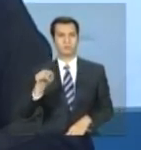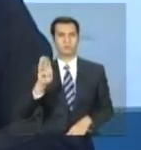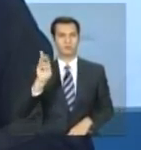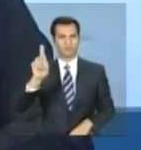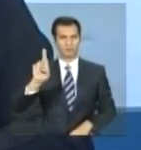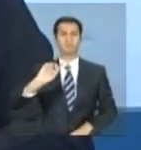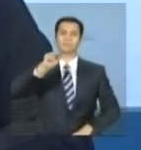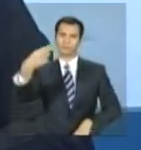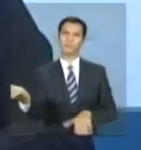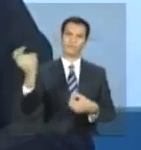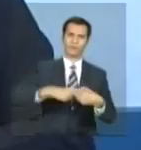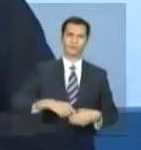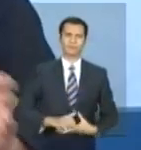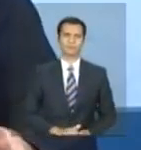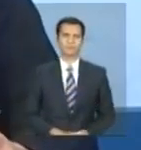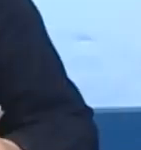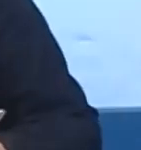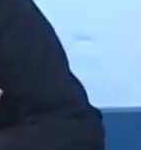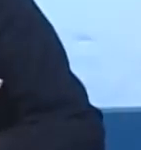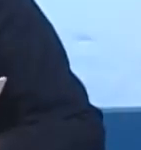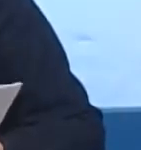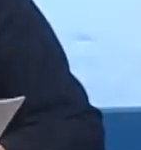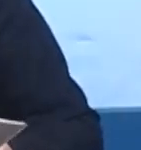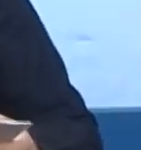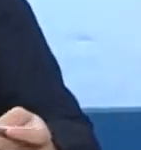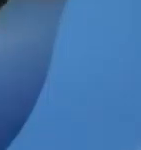tele@mds.gov.br. A gente volta já.